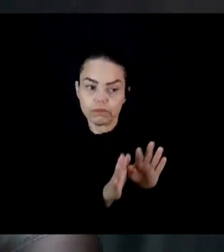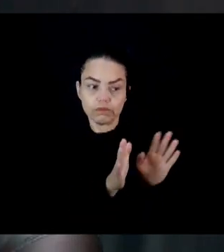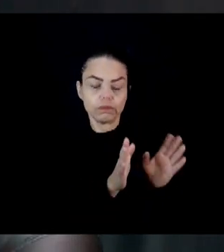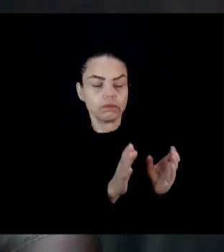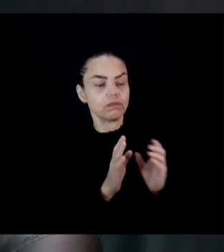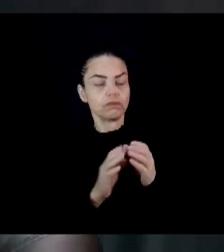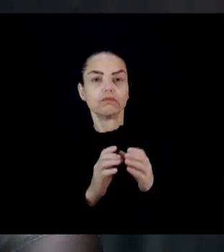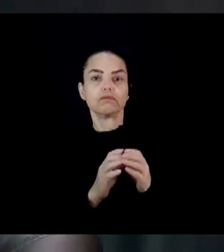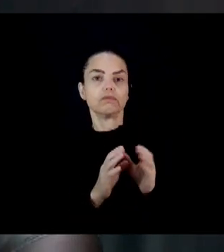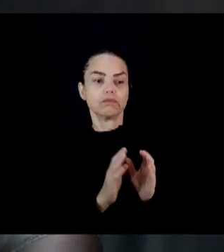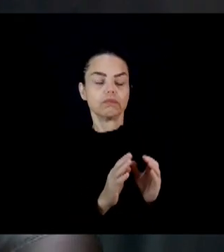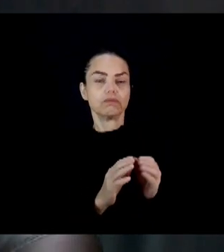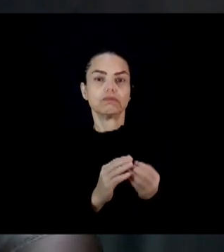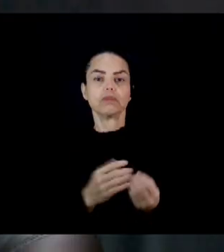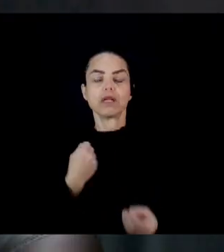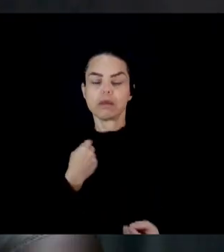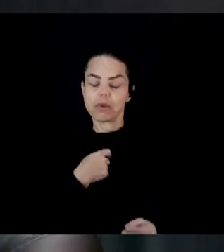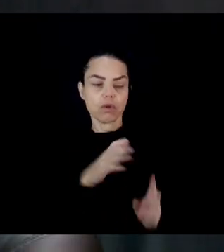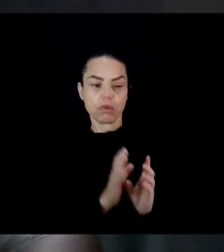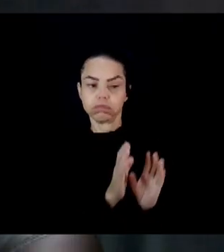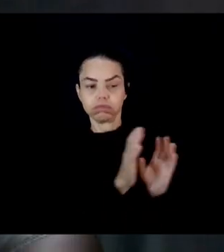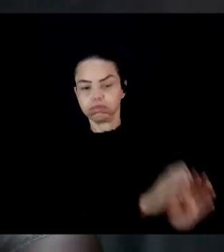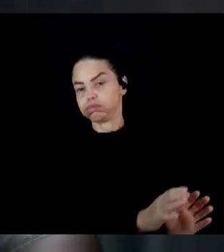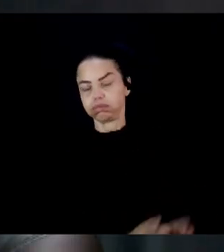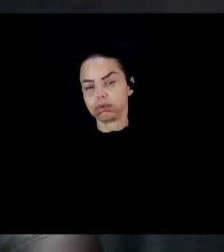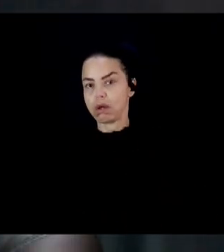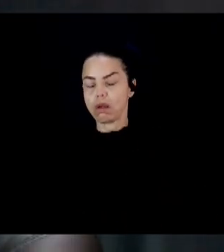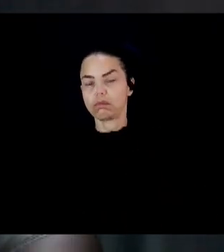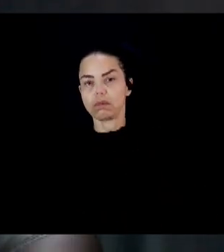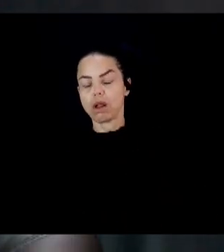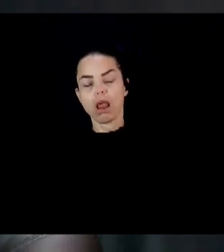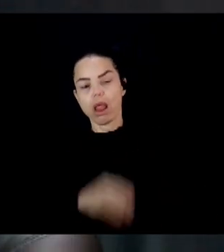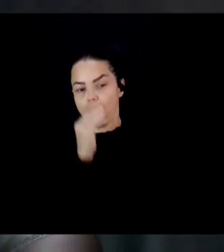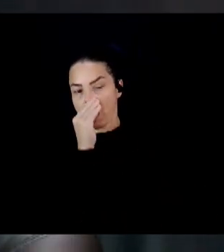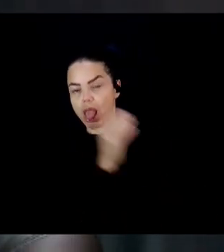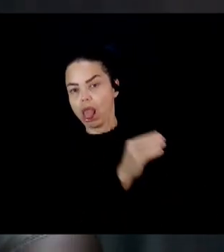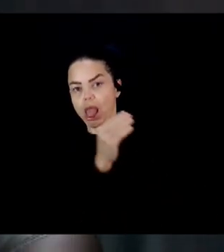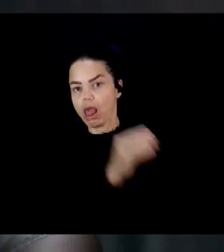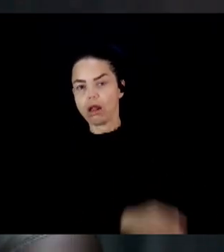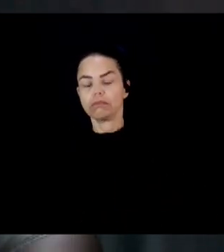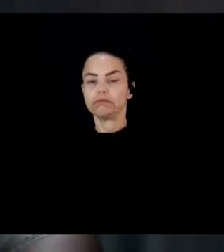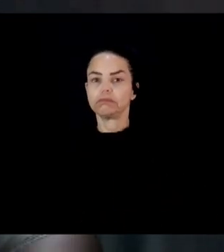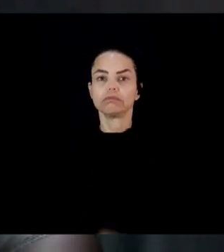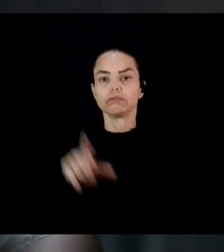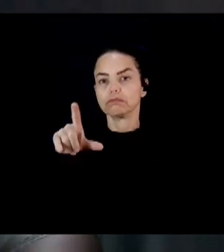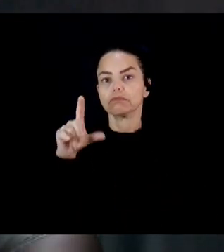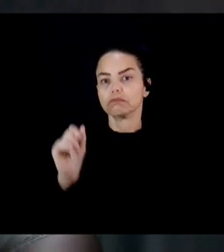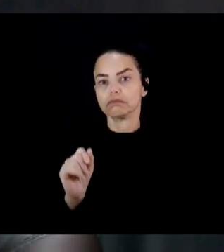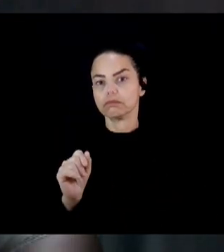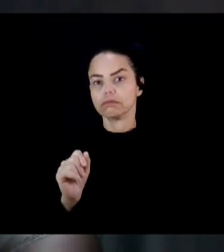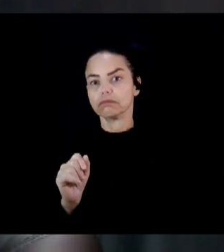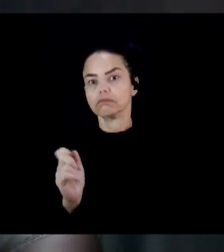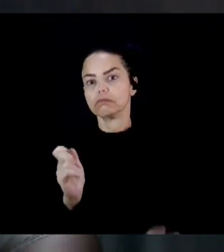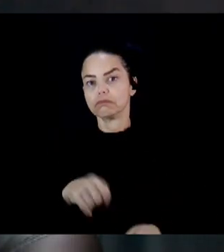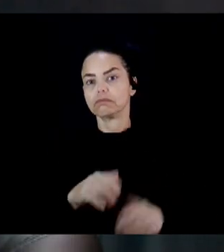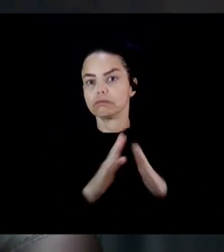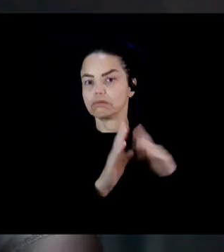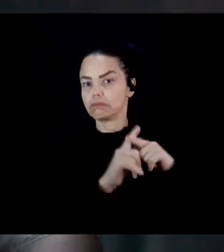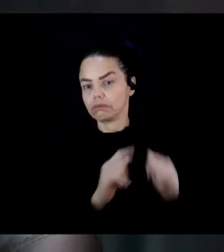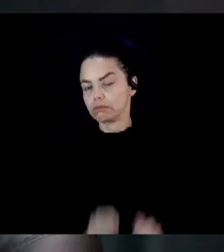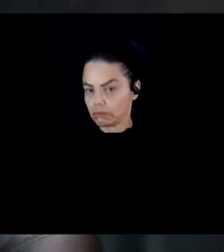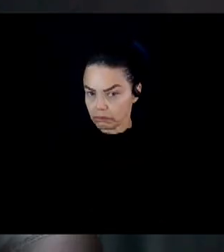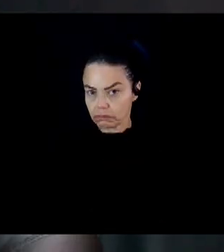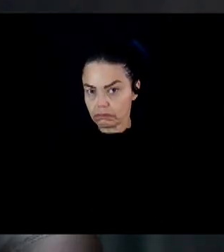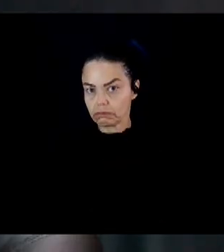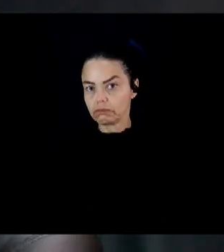mais escolha em nada na vida dela, assim. Ela não consegue mais escolher se ela vai poder ir na igreja ou se ela